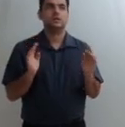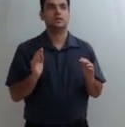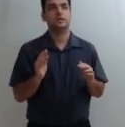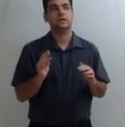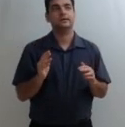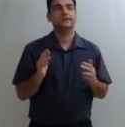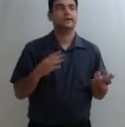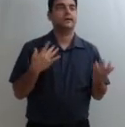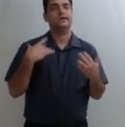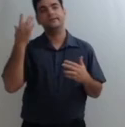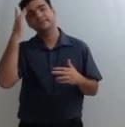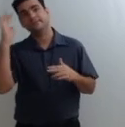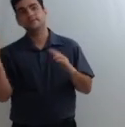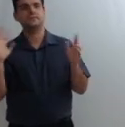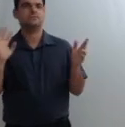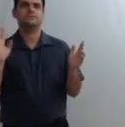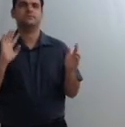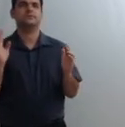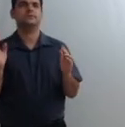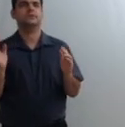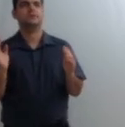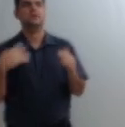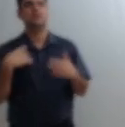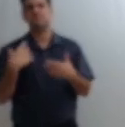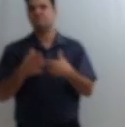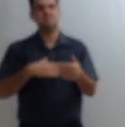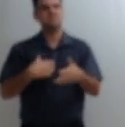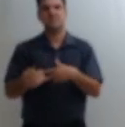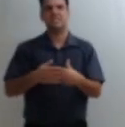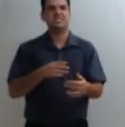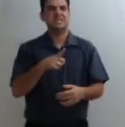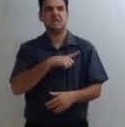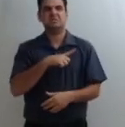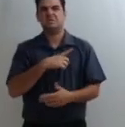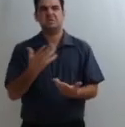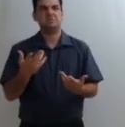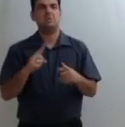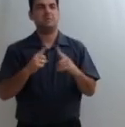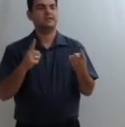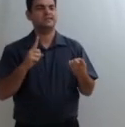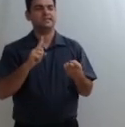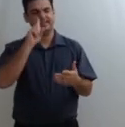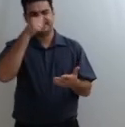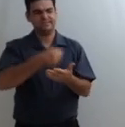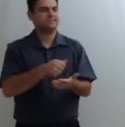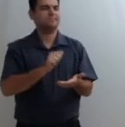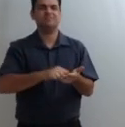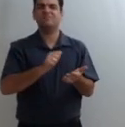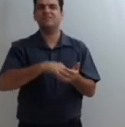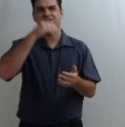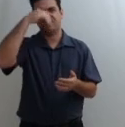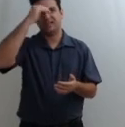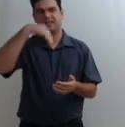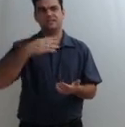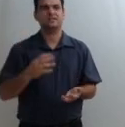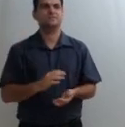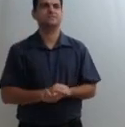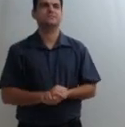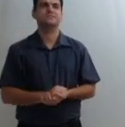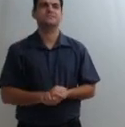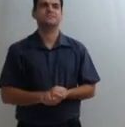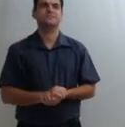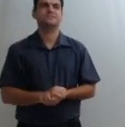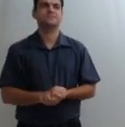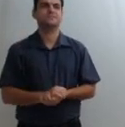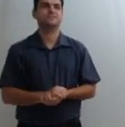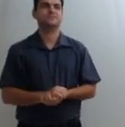Eu teria que olhar. Isso aí é irrelevante, porque, a meu ver, a decisão é manifestamente abstrata, né? Eu teria que olhar na denúncia, ministro. Se eu quiser, eu olho